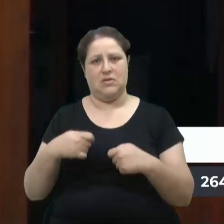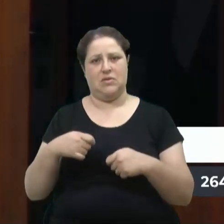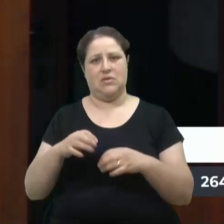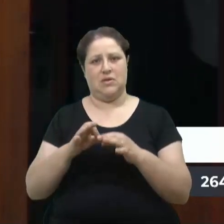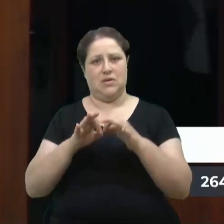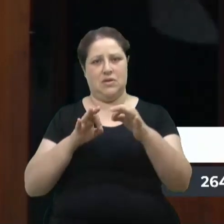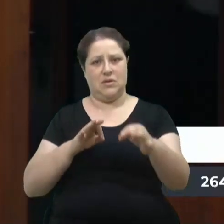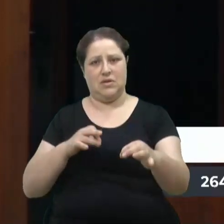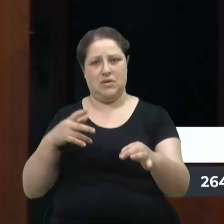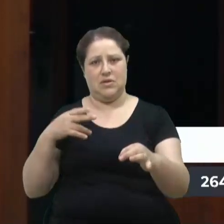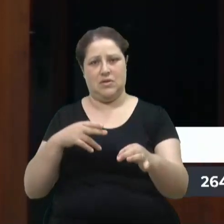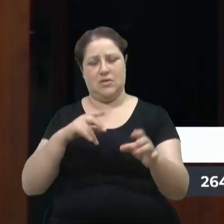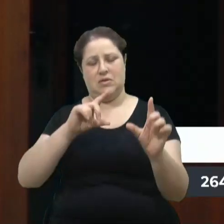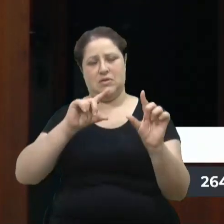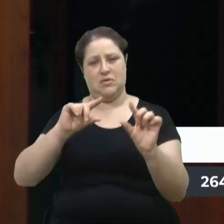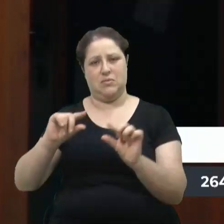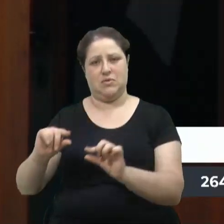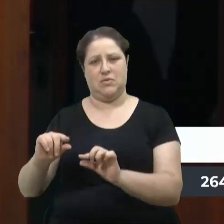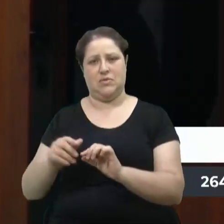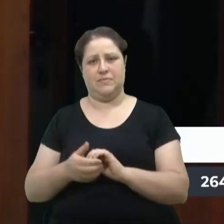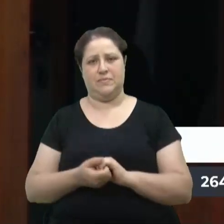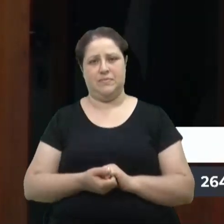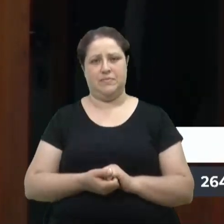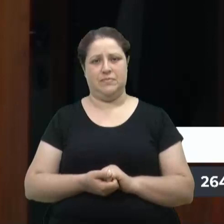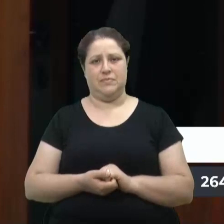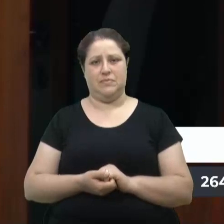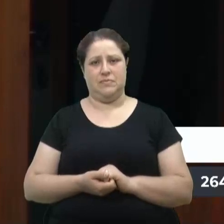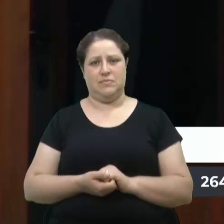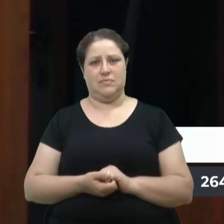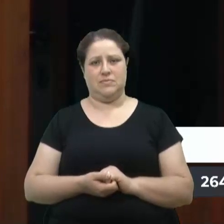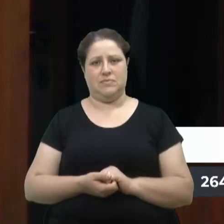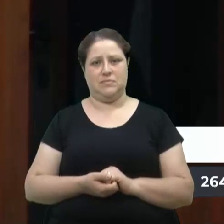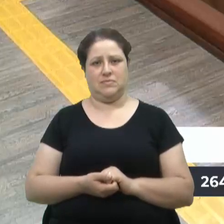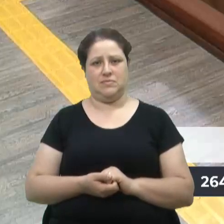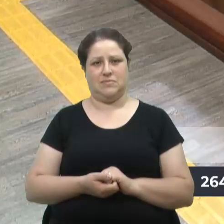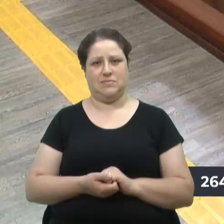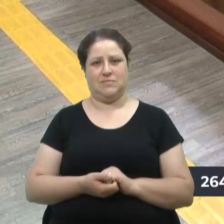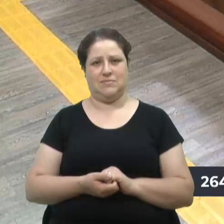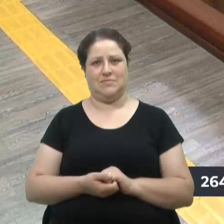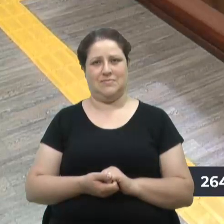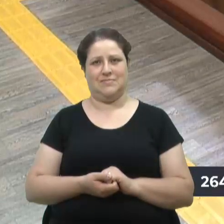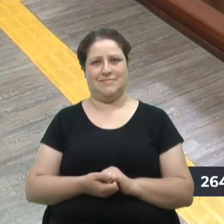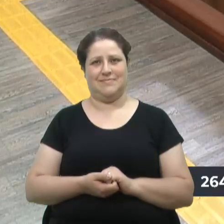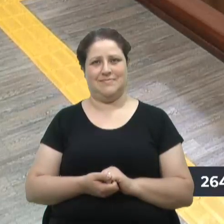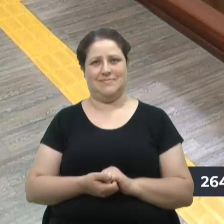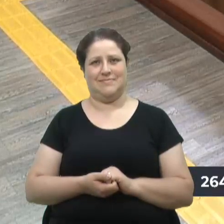alongar, cortar e diminuir. Obrigado, senhor presidente.